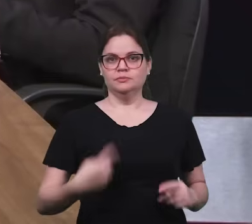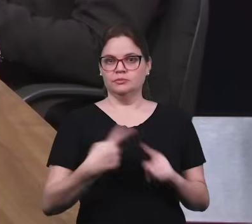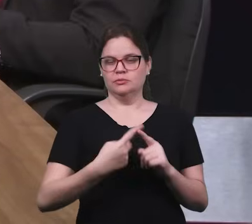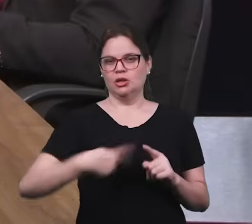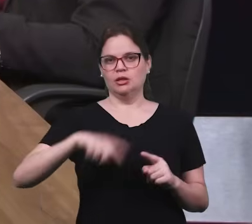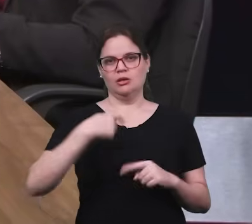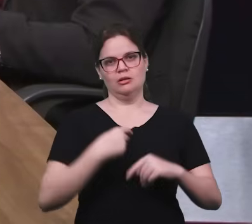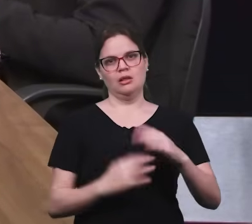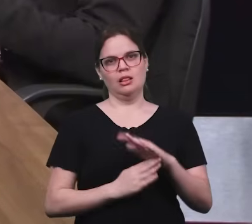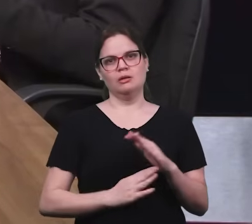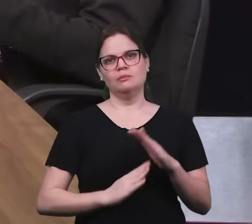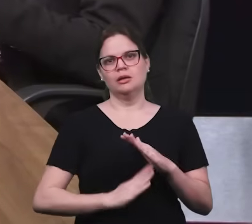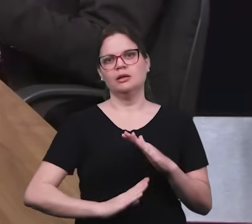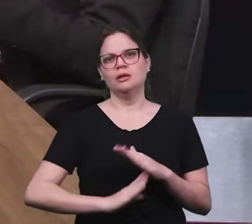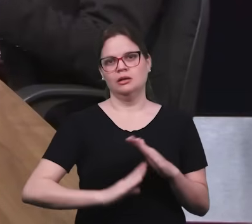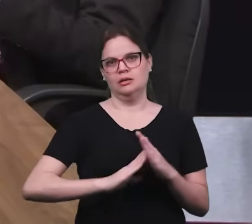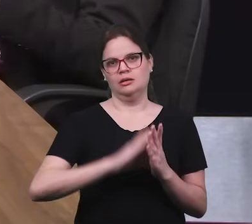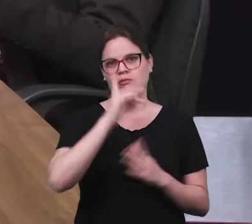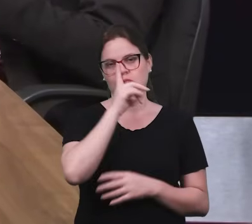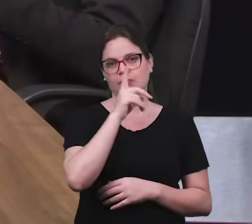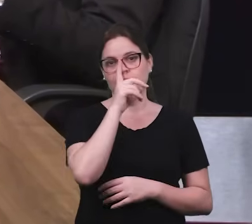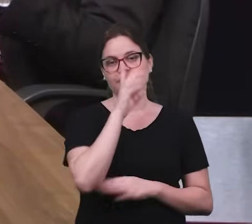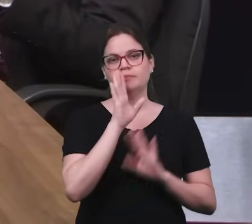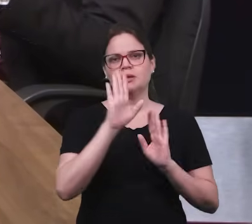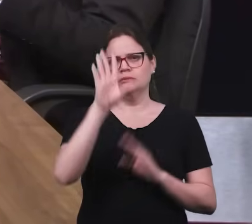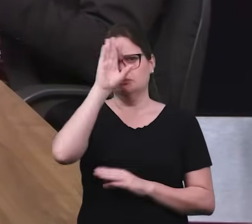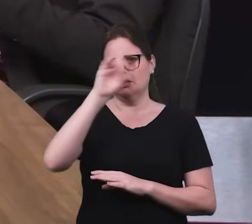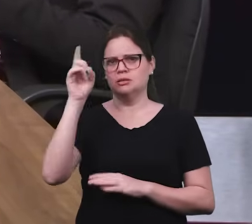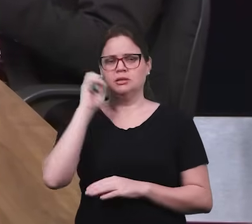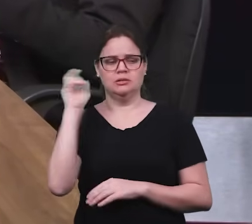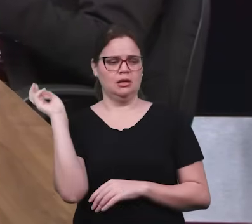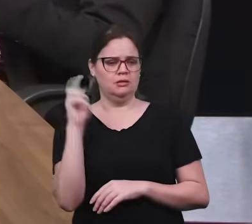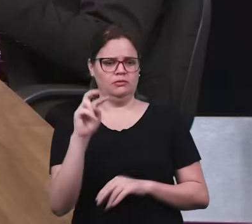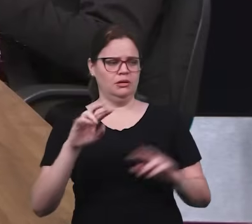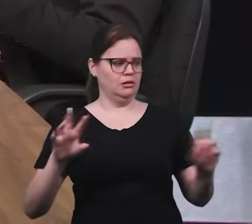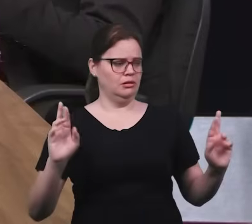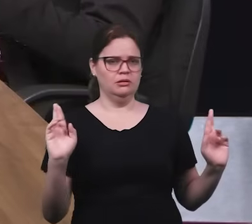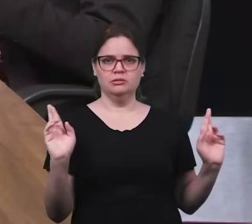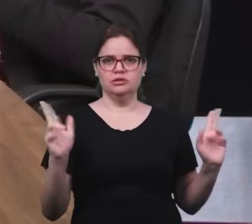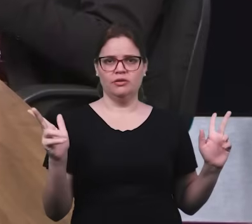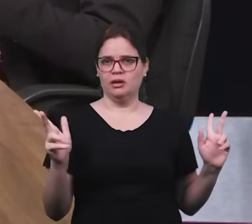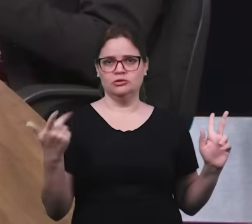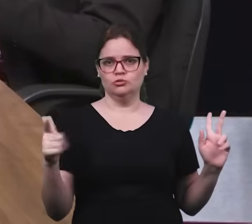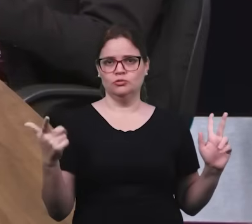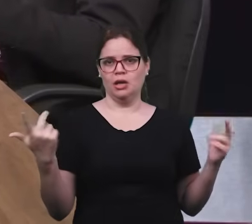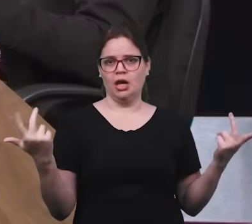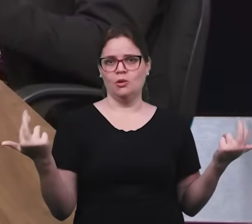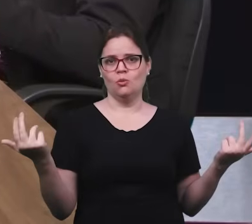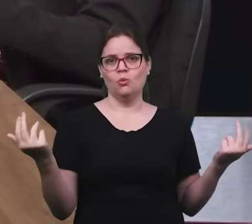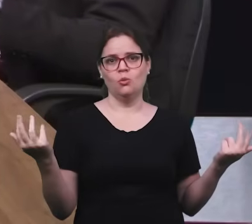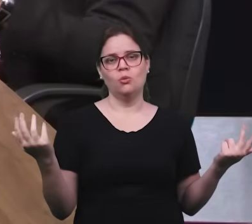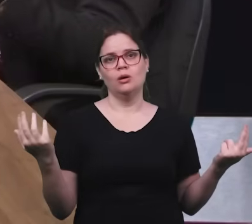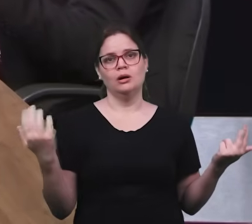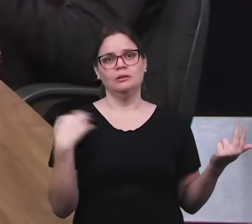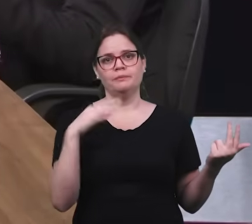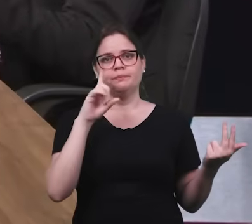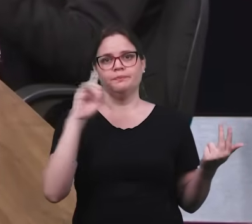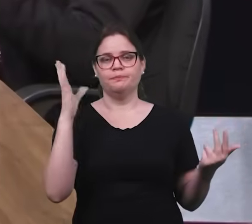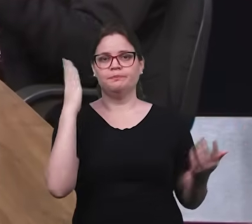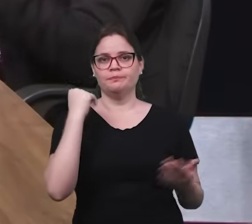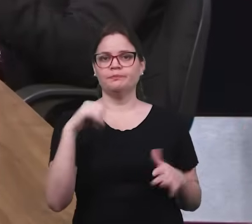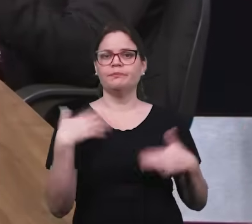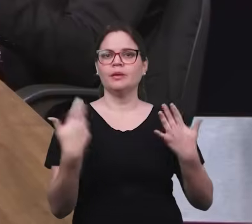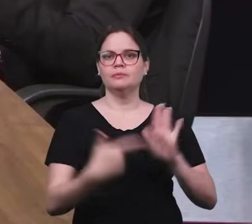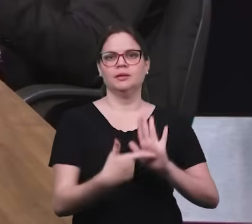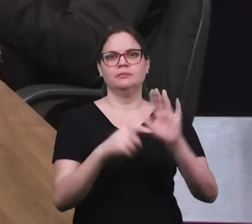nossa limitação, porque para Deus é algo que não faz diferença alguma. Sim. Então é a mesma coisa para Deus. Então, para